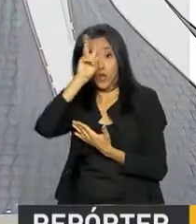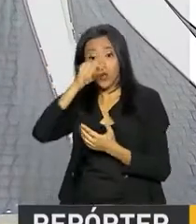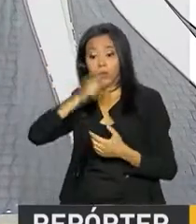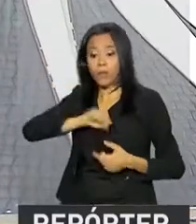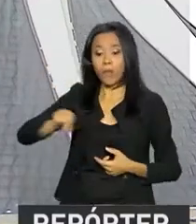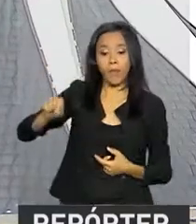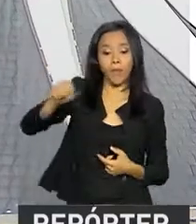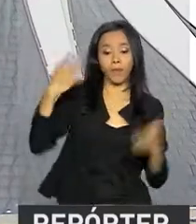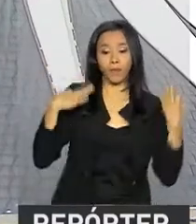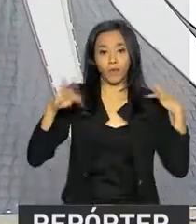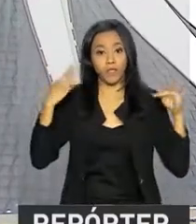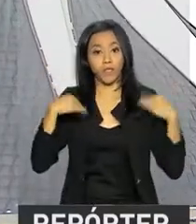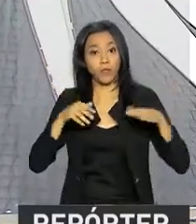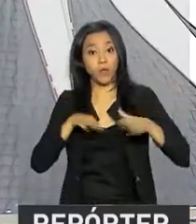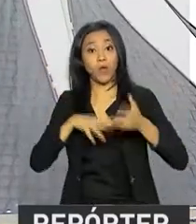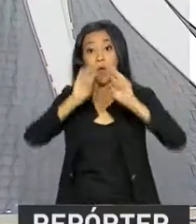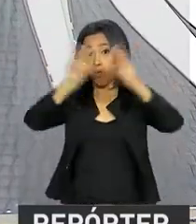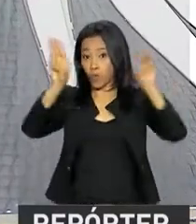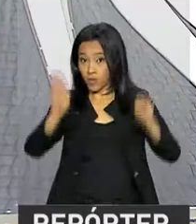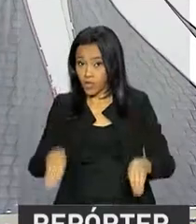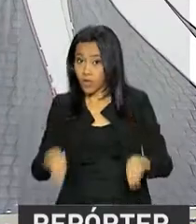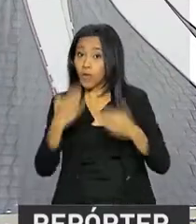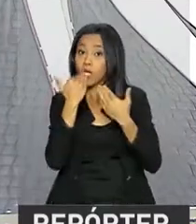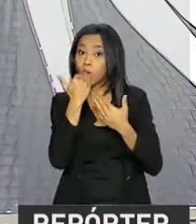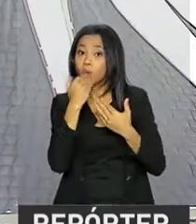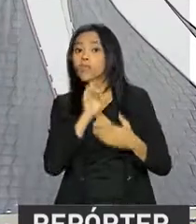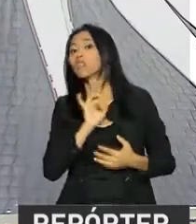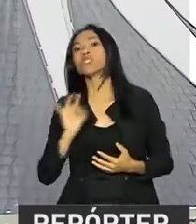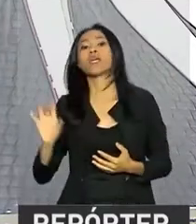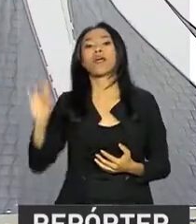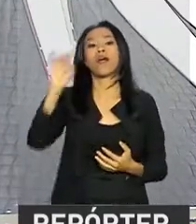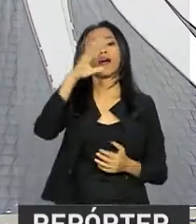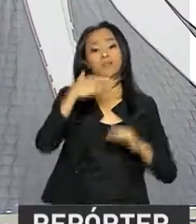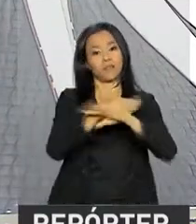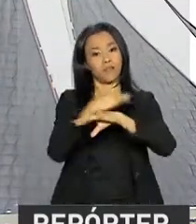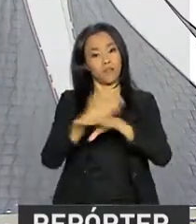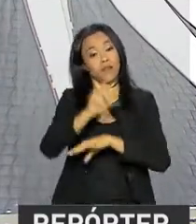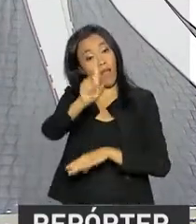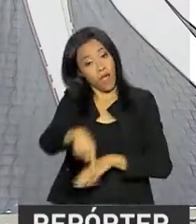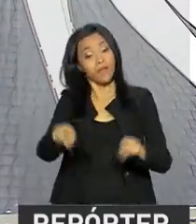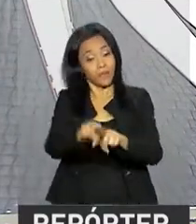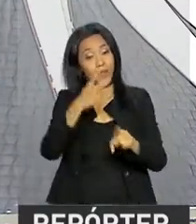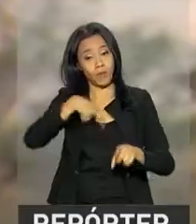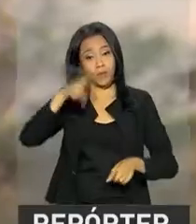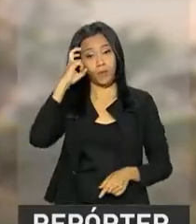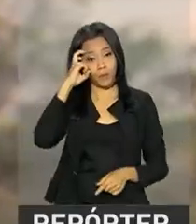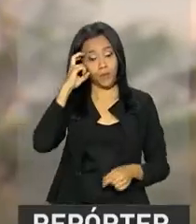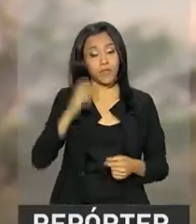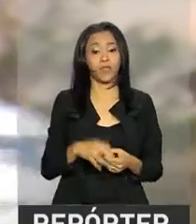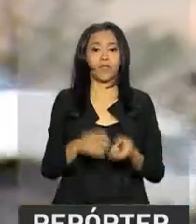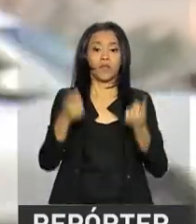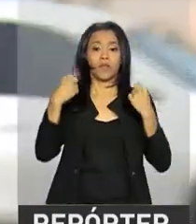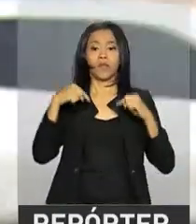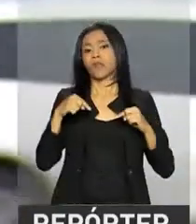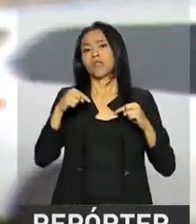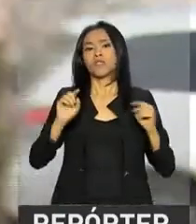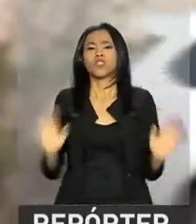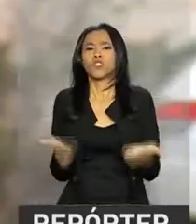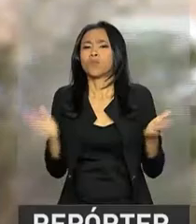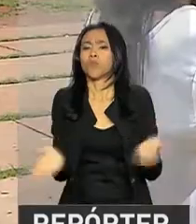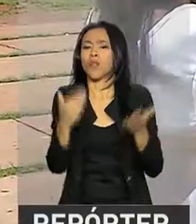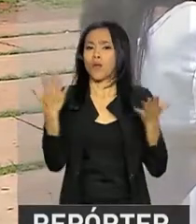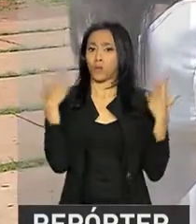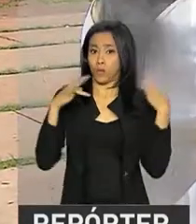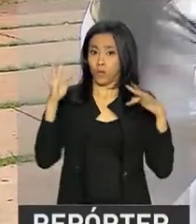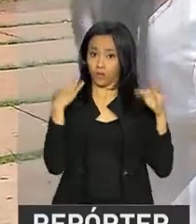museus ea gastronomia de cada cidade isto também é cultura para estimular o turismo interno